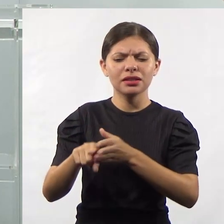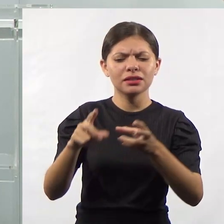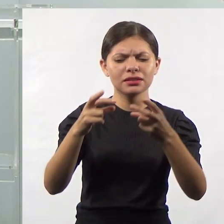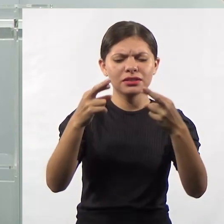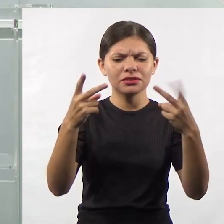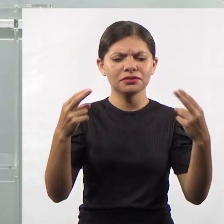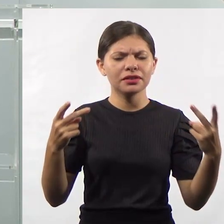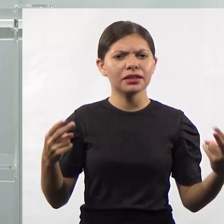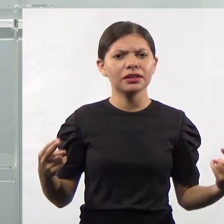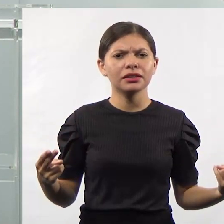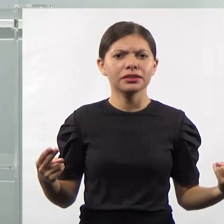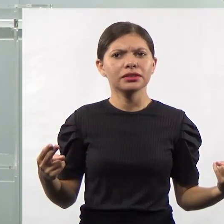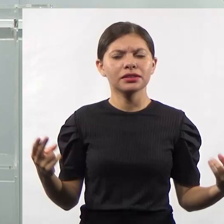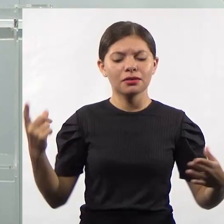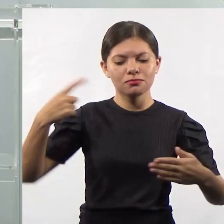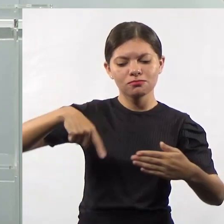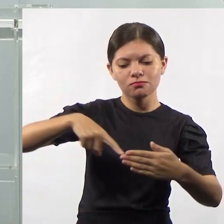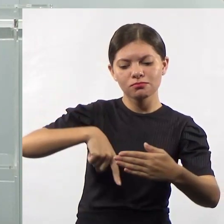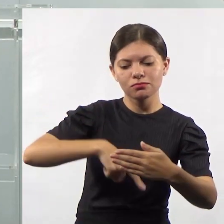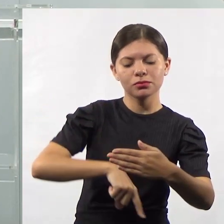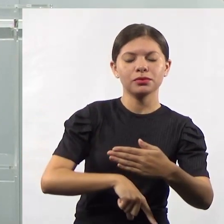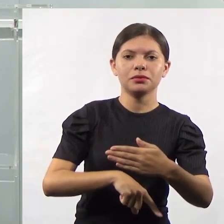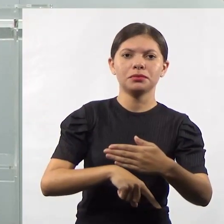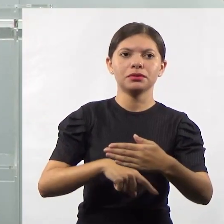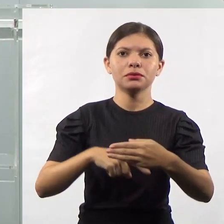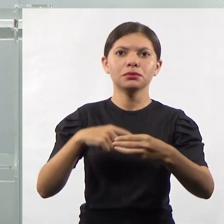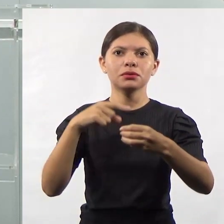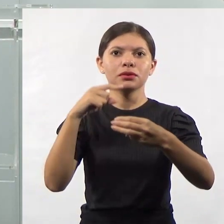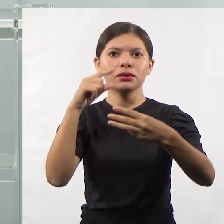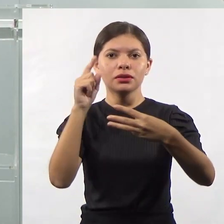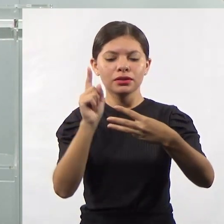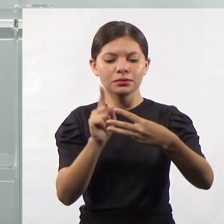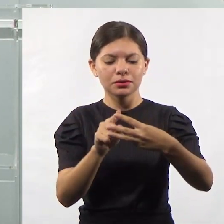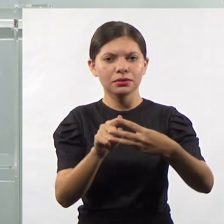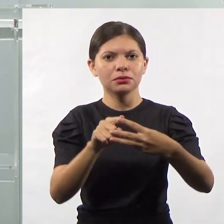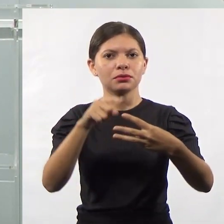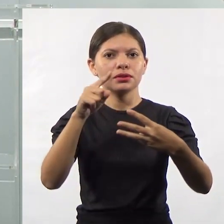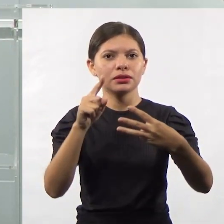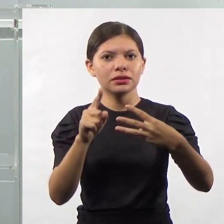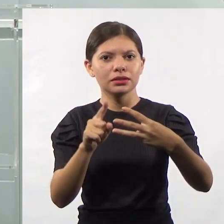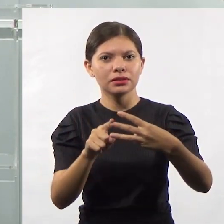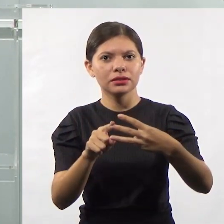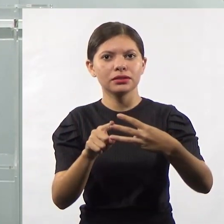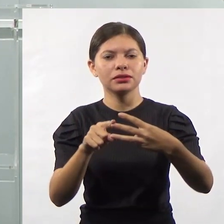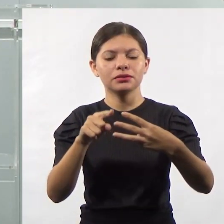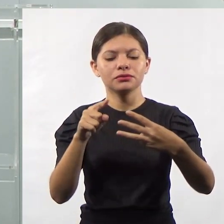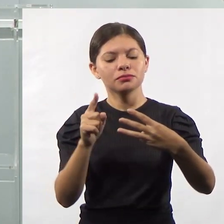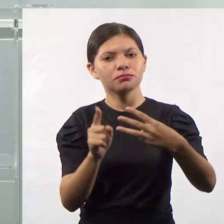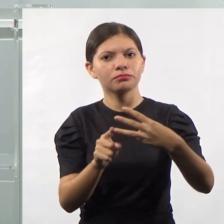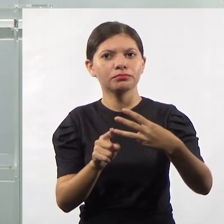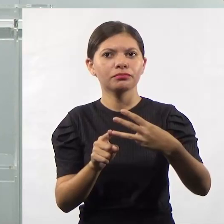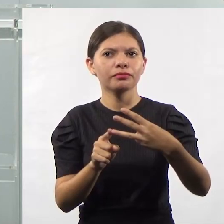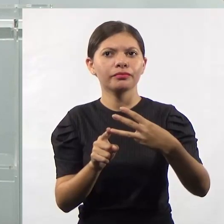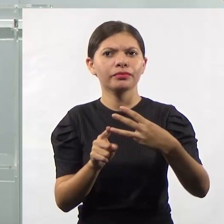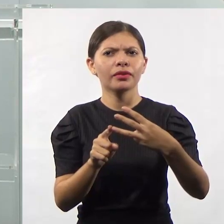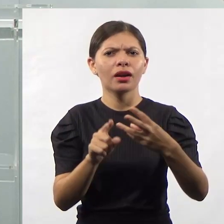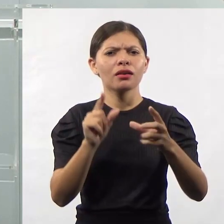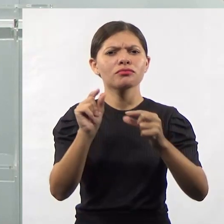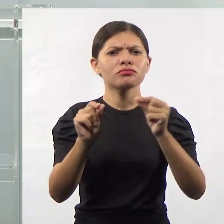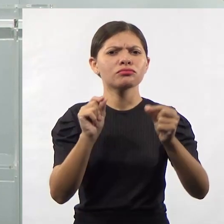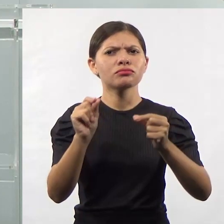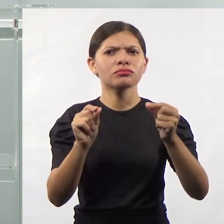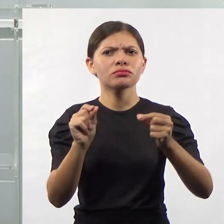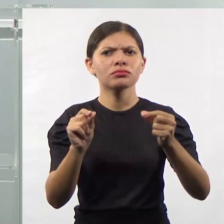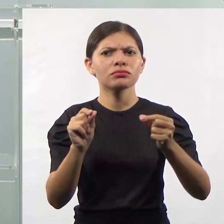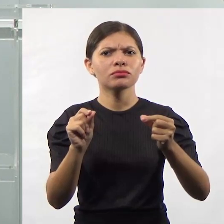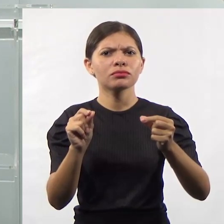um aprofundamento, tá? Então, exploratória, descritiva e explicativa. Mas você falou